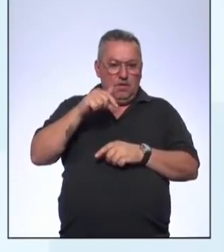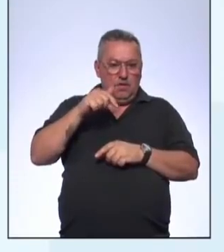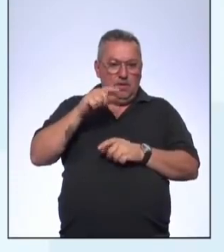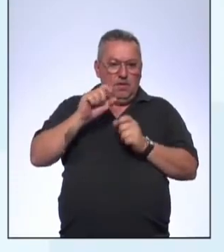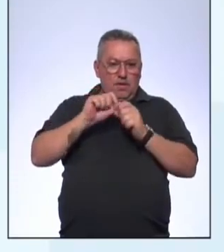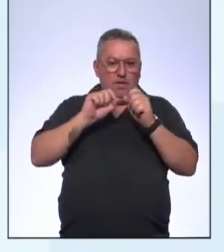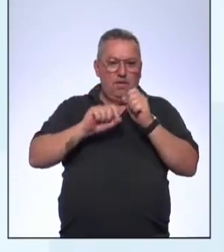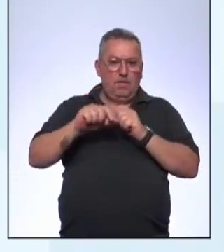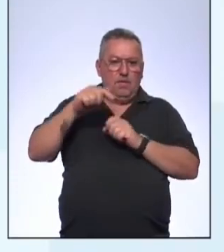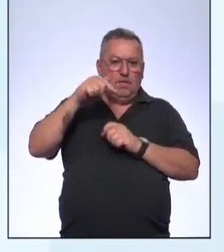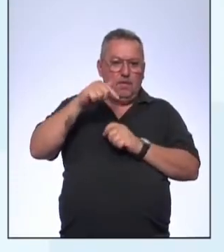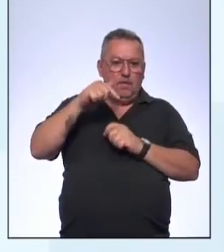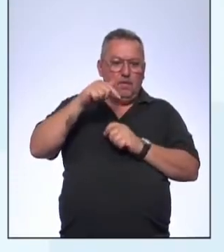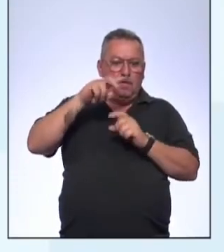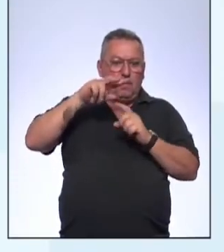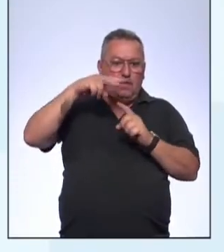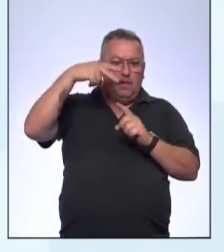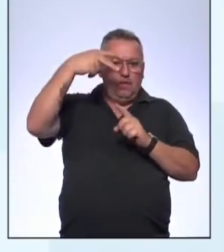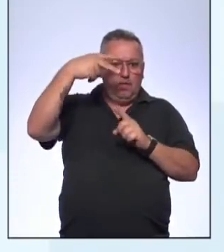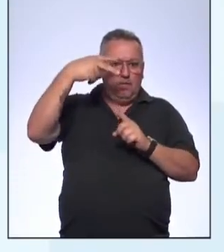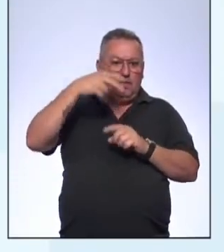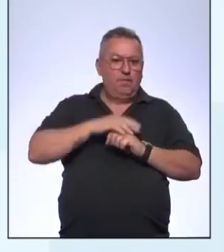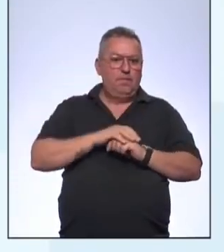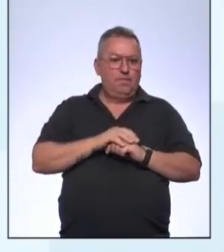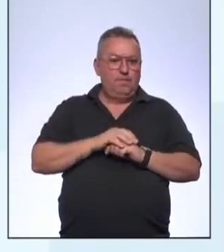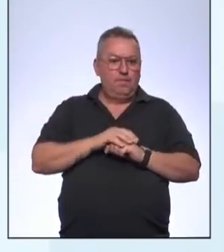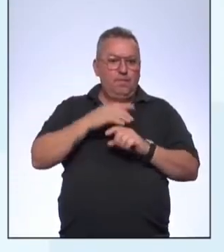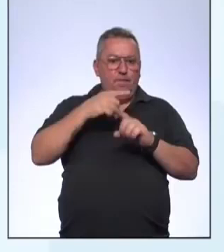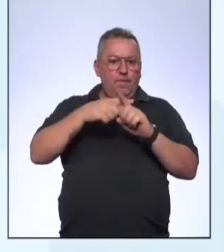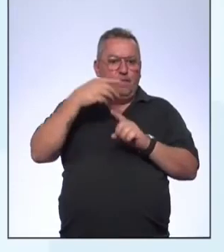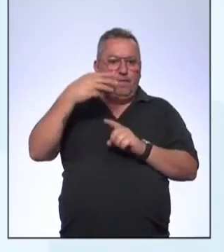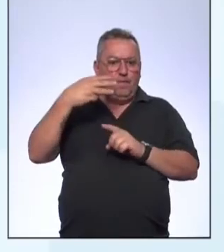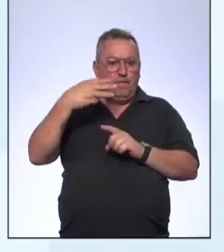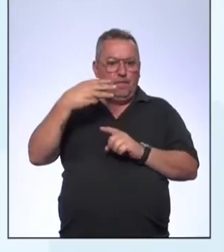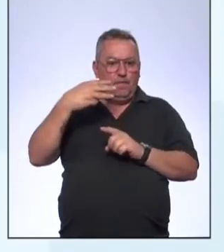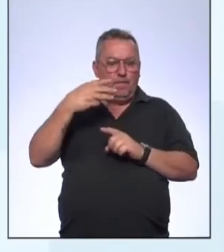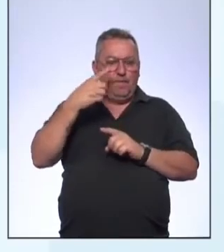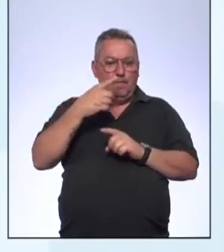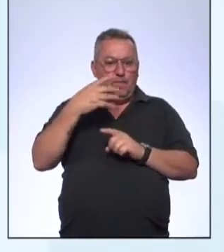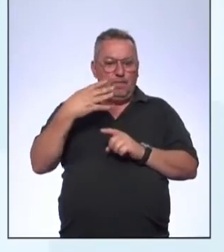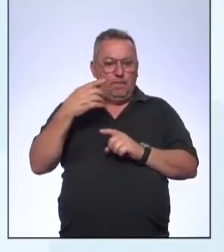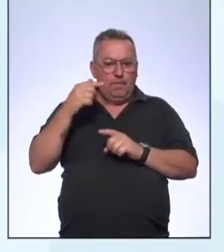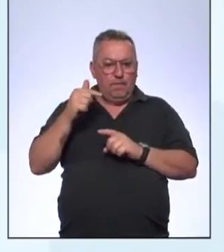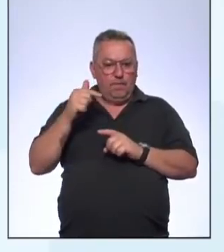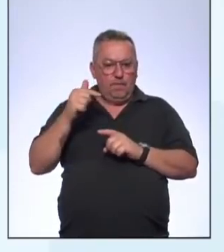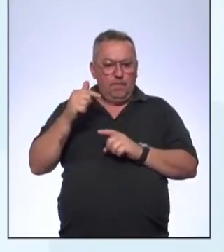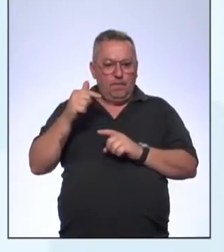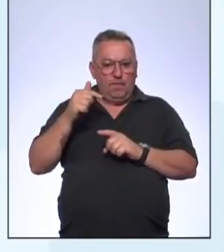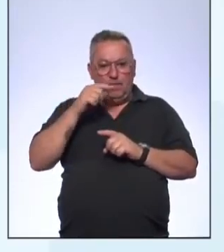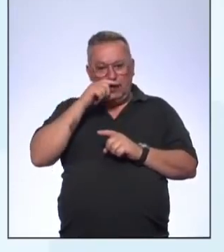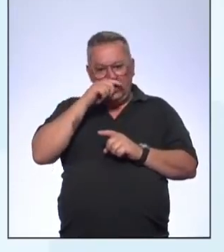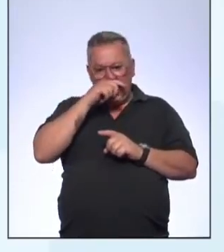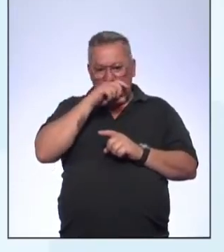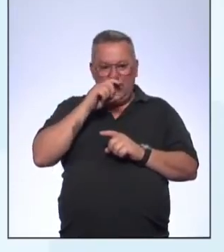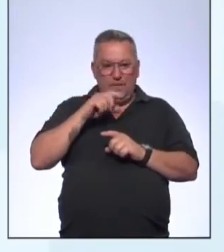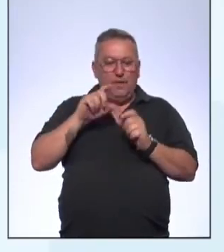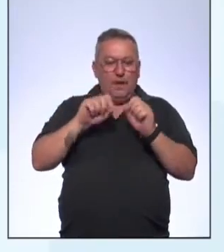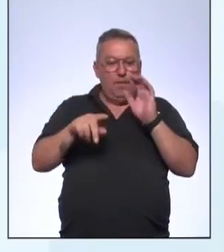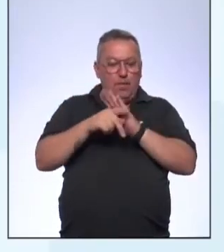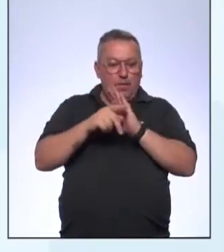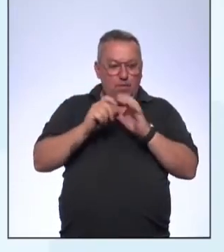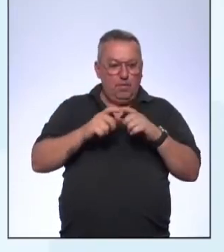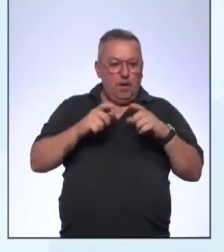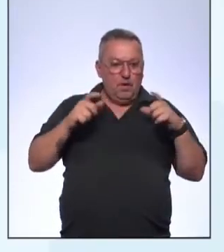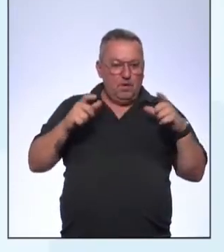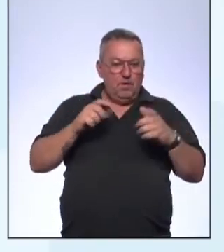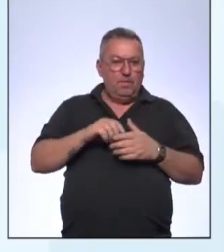lá, 7 ao quadrado, 49, vezes 3, 147 centímetros quadrados é a área do meu maior,